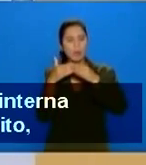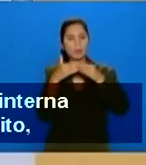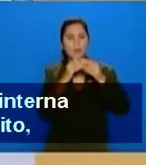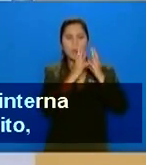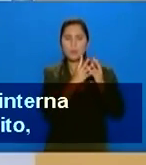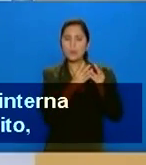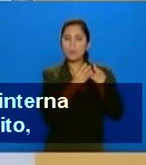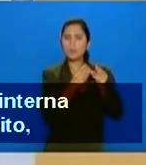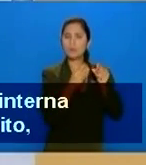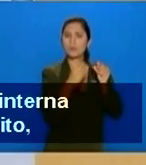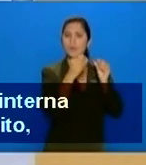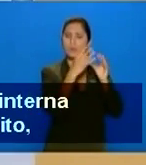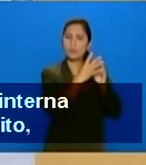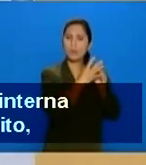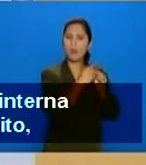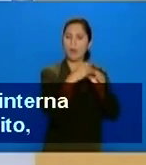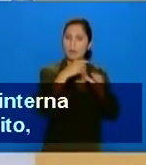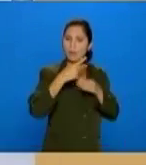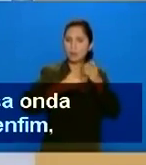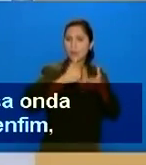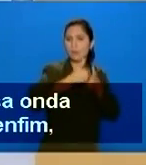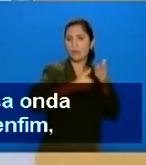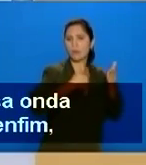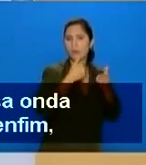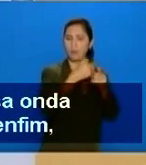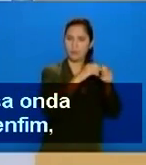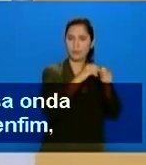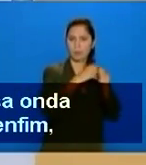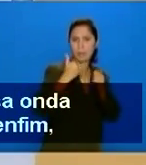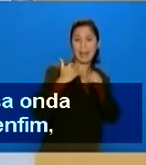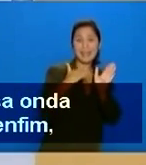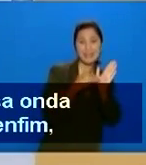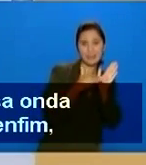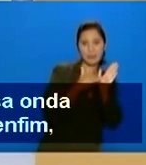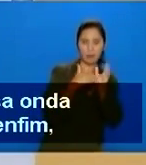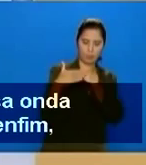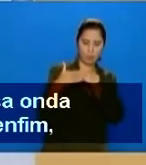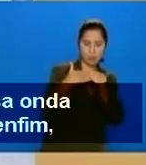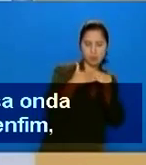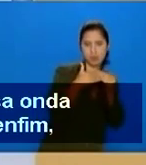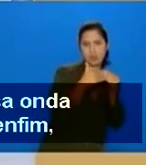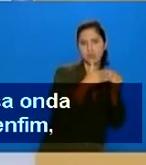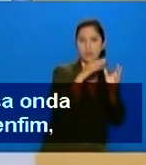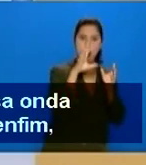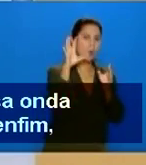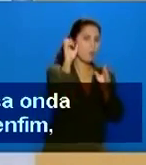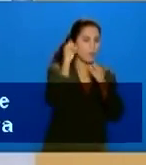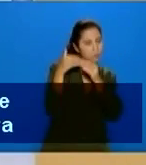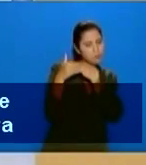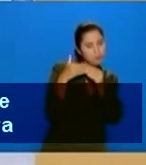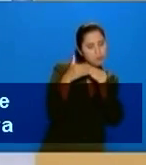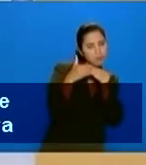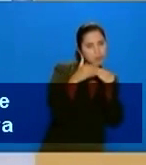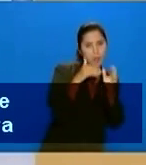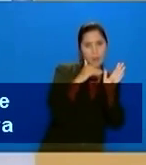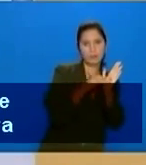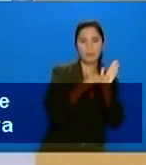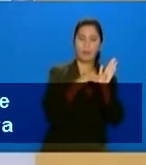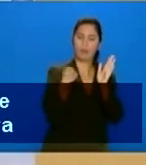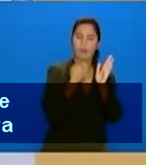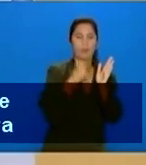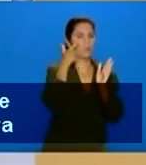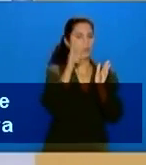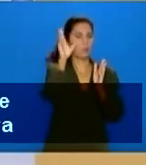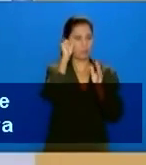interna, para que continue sendo feito, enfim, o encaminhamento dessa onda sonora, que nós possamos, enfim, chegar na orelha